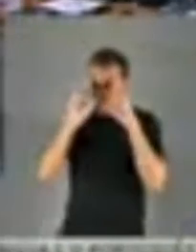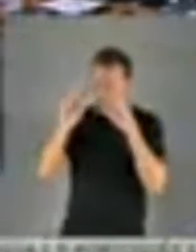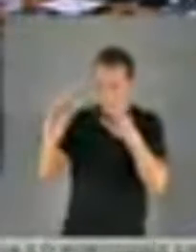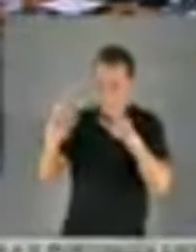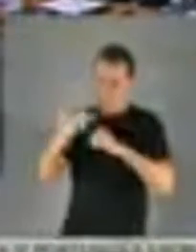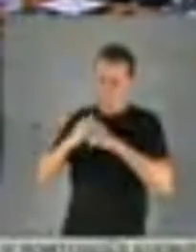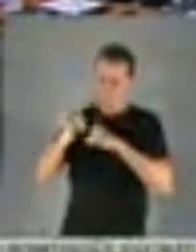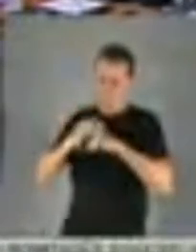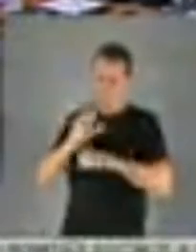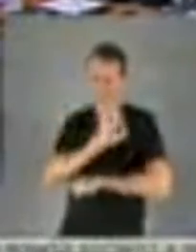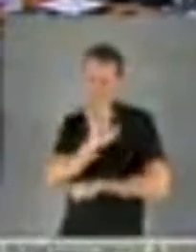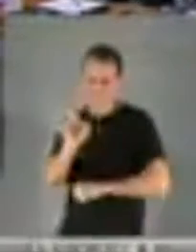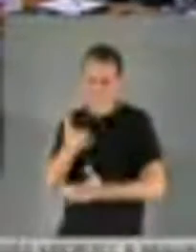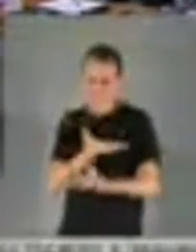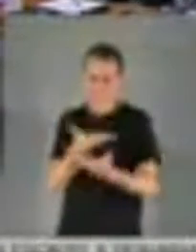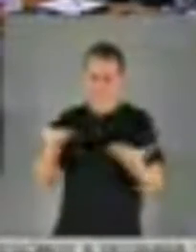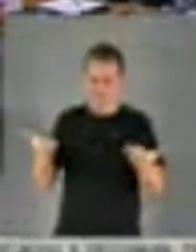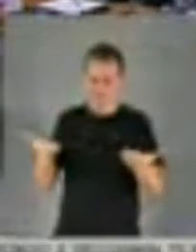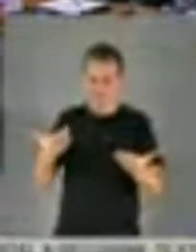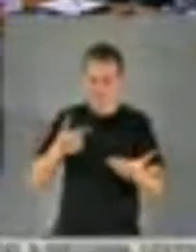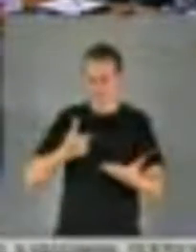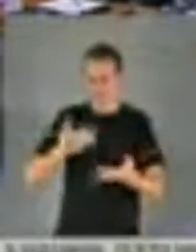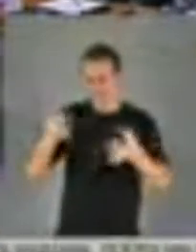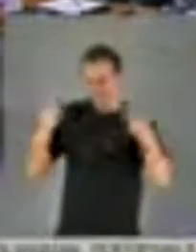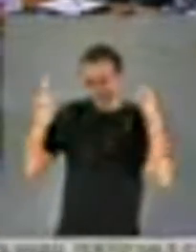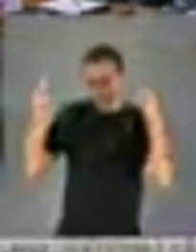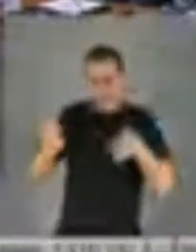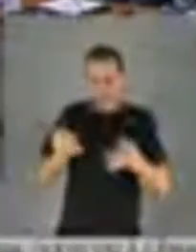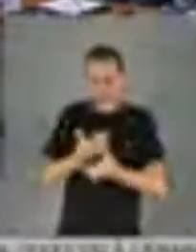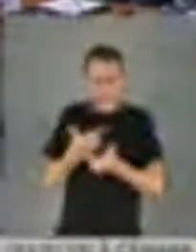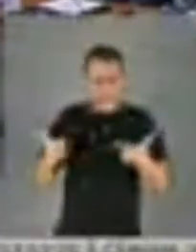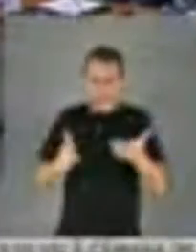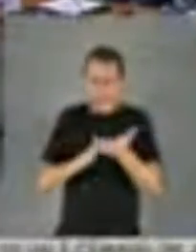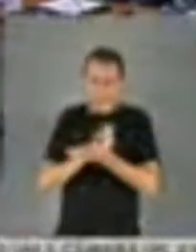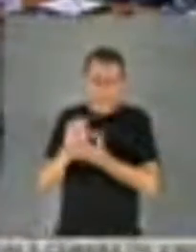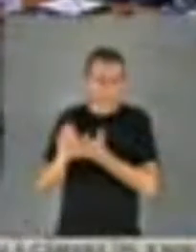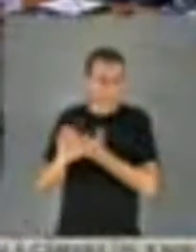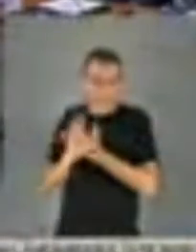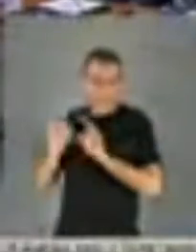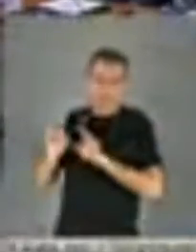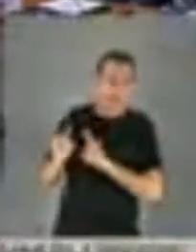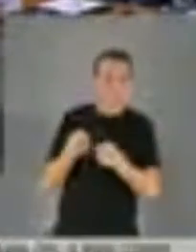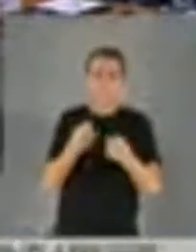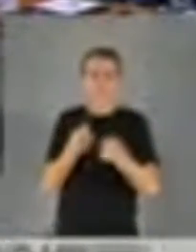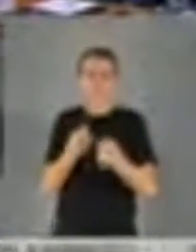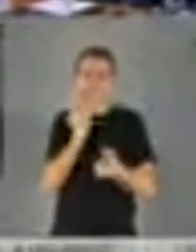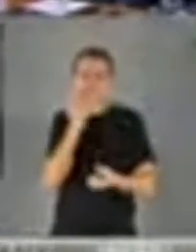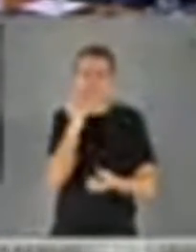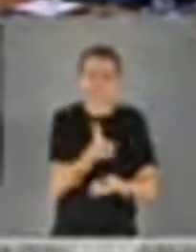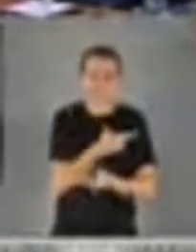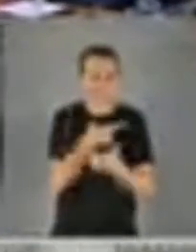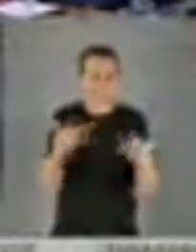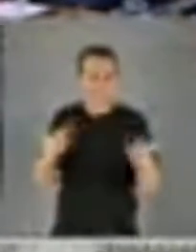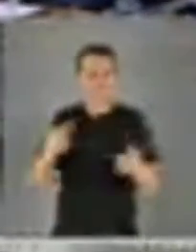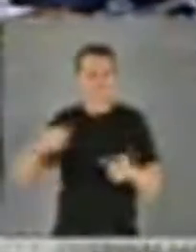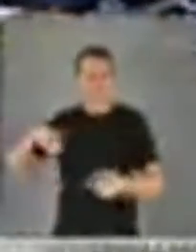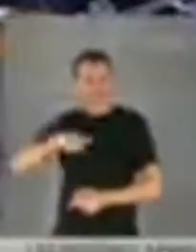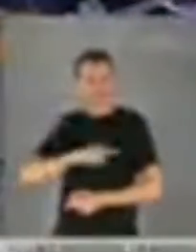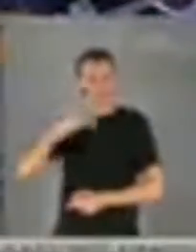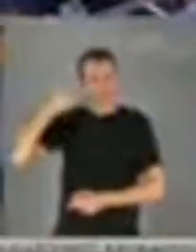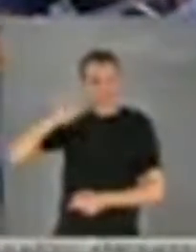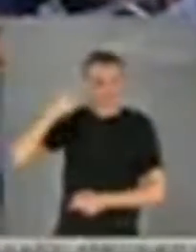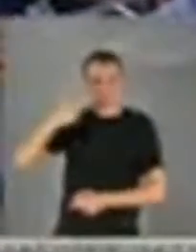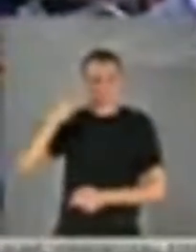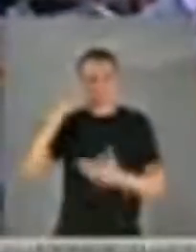à pessoa de cada um de vocês. Não tenho absolutamente nada contra temos divergências políticas, que